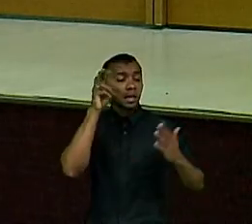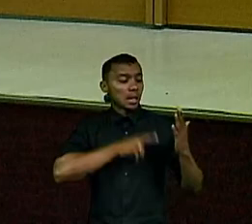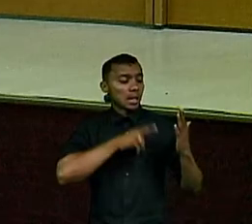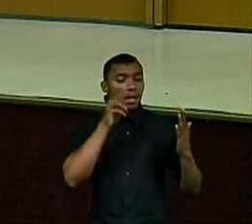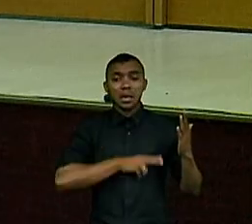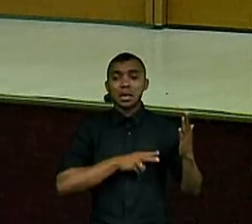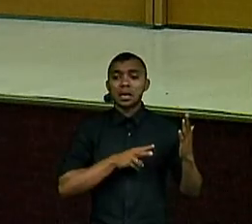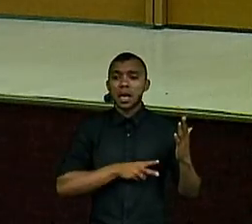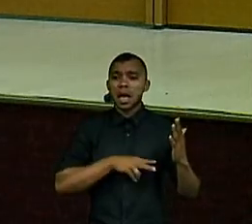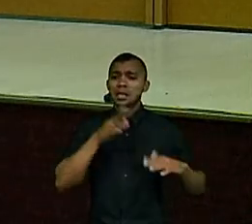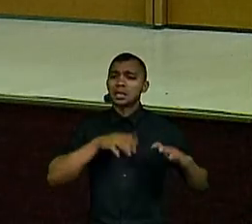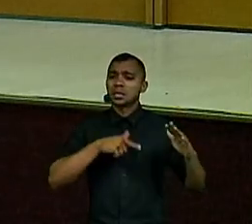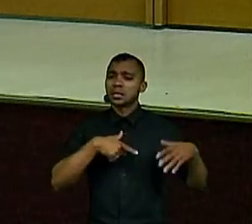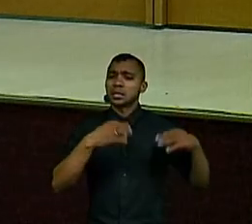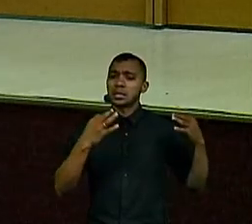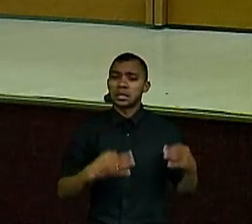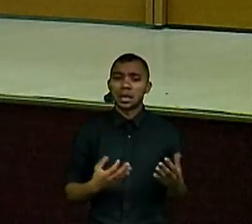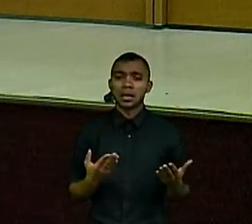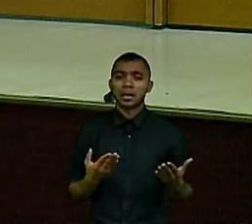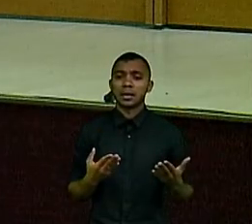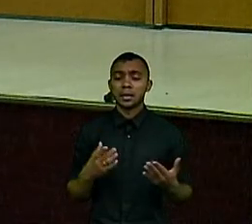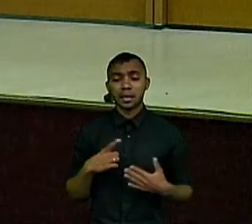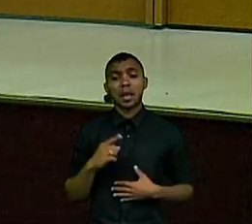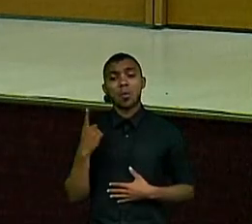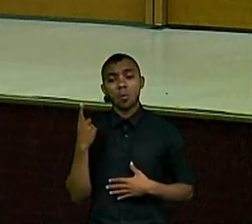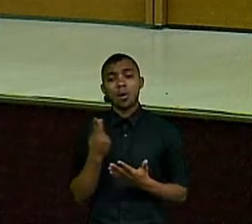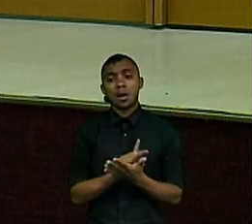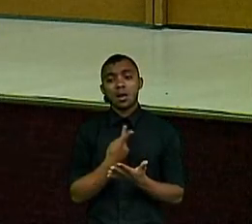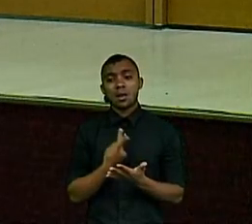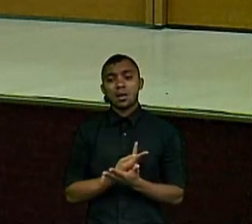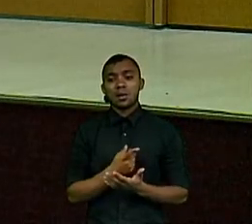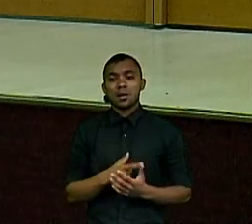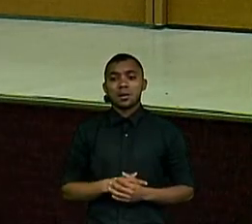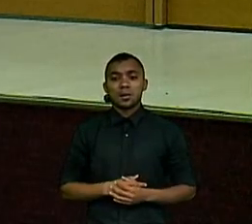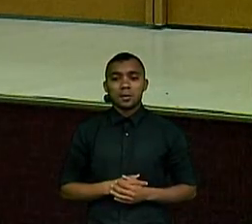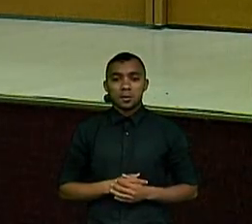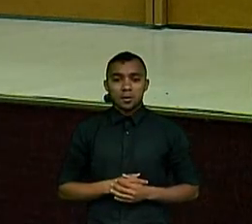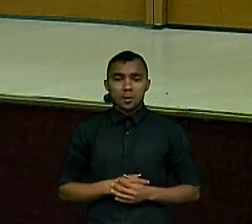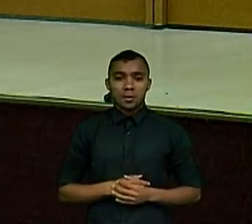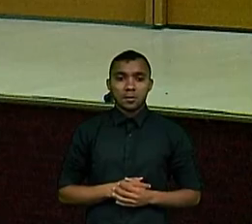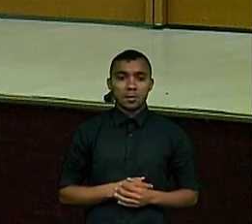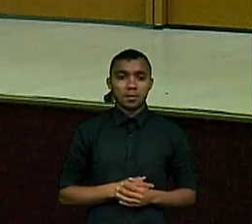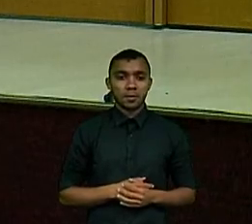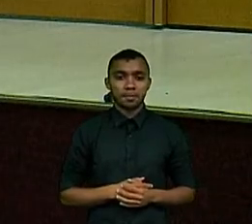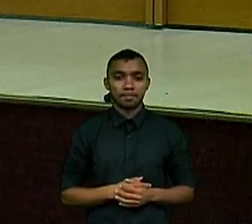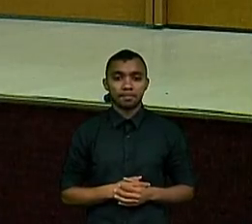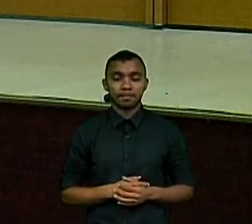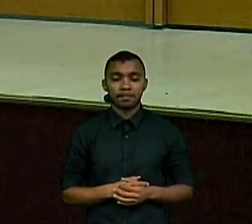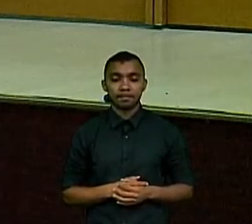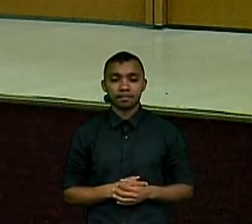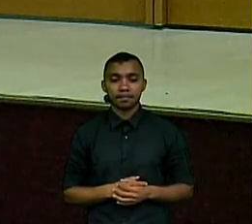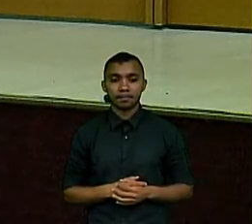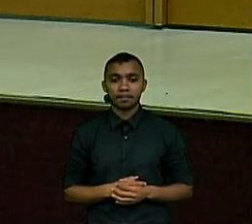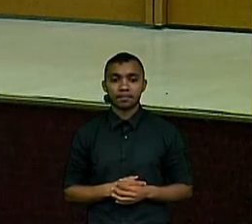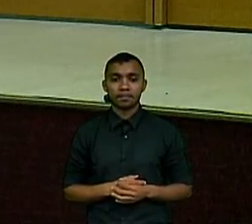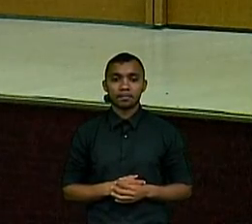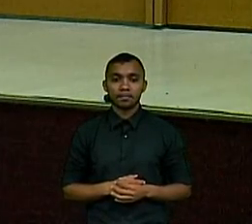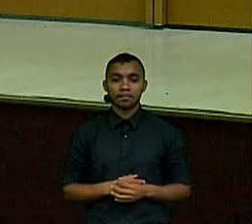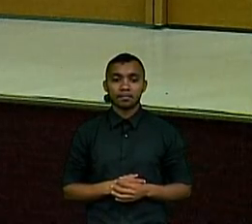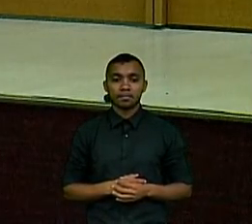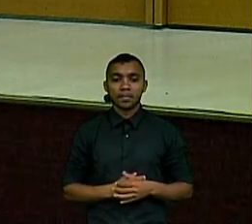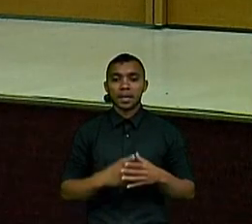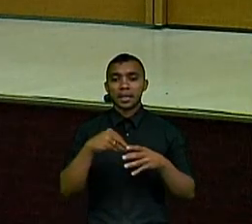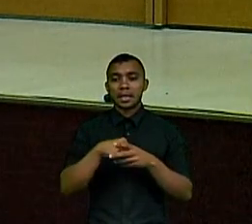às vezes ela tá toda certa e tem uma parte errada então começo dá certo o impulso renovador das ideias